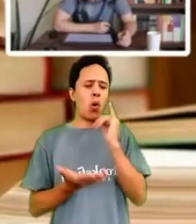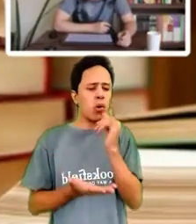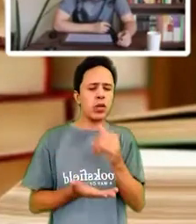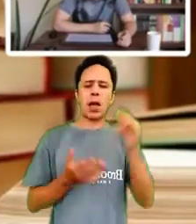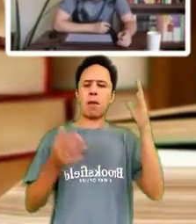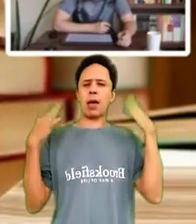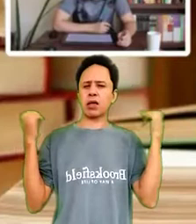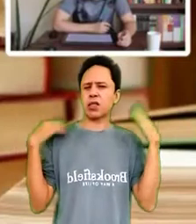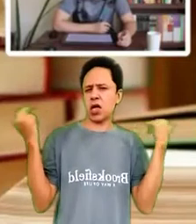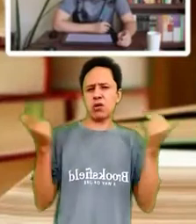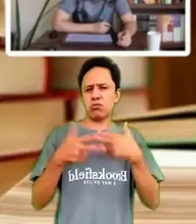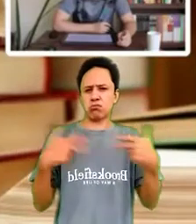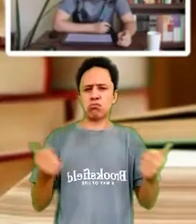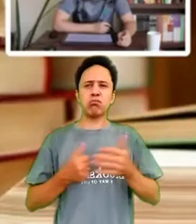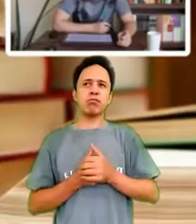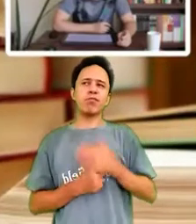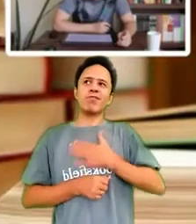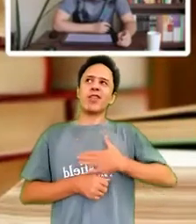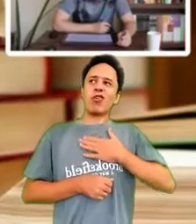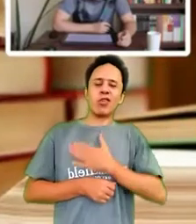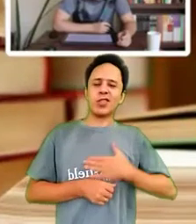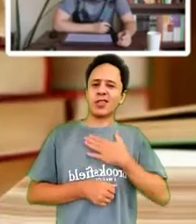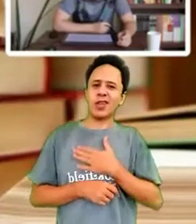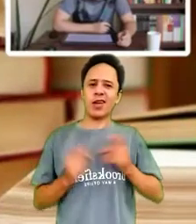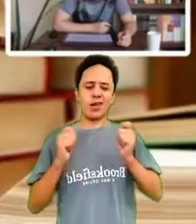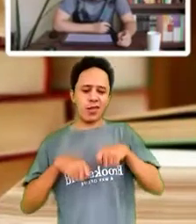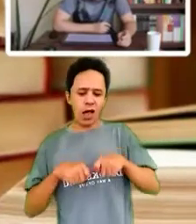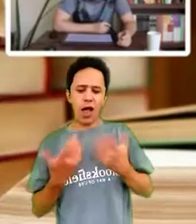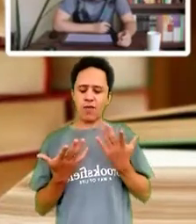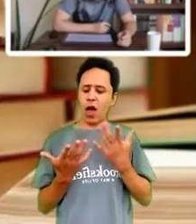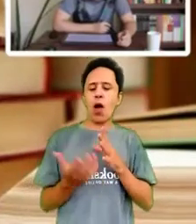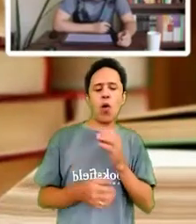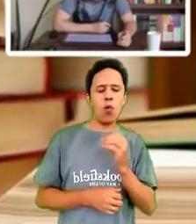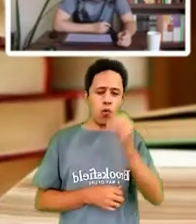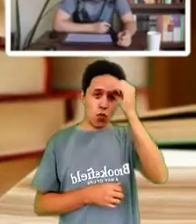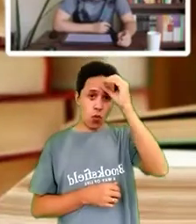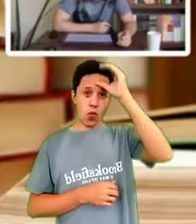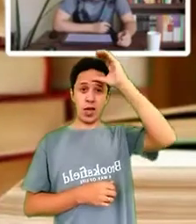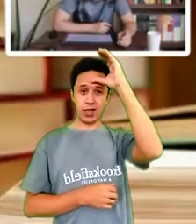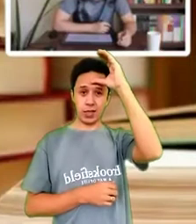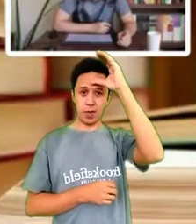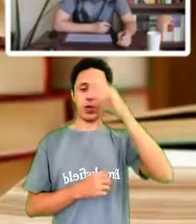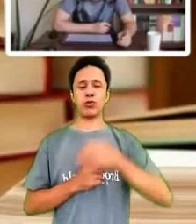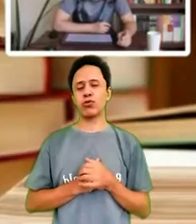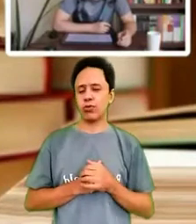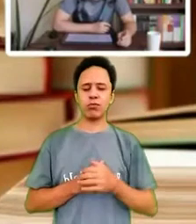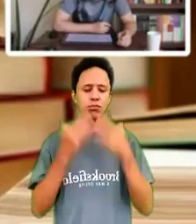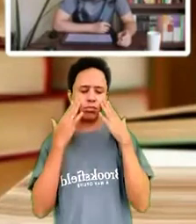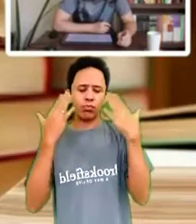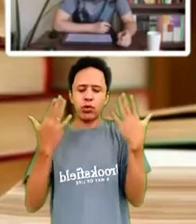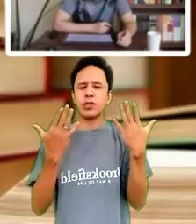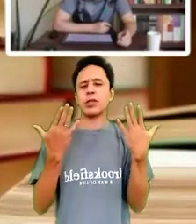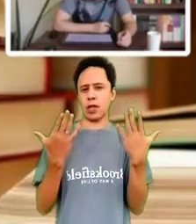assim. Criei gosto por esse dever, que me permitia aplicar para determinado fim o conhecimento que ia adquirindo do poder